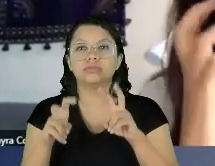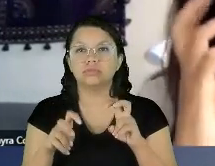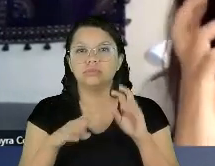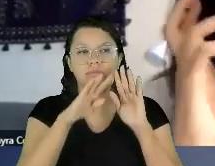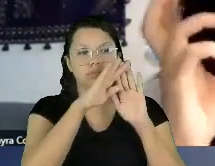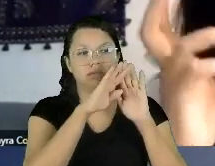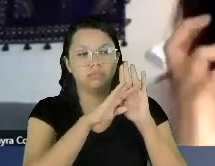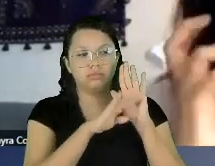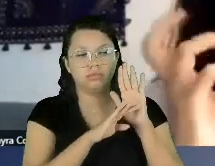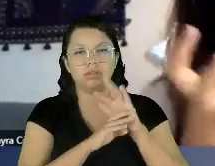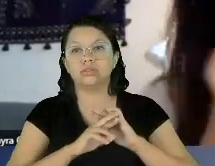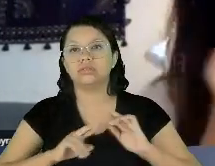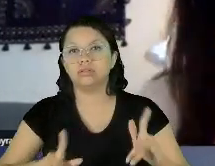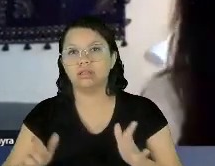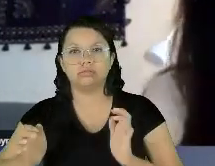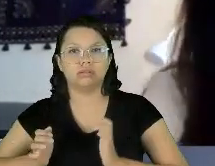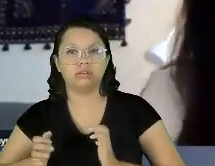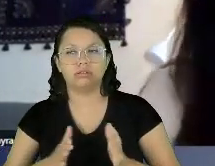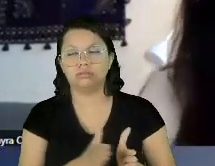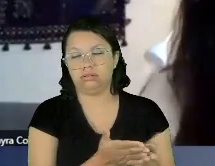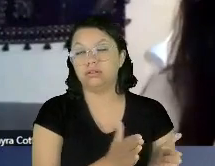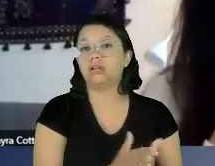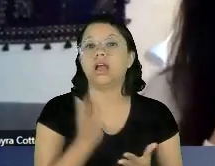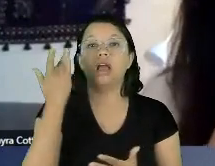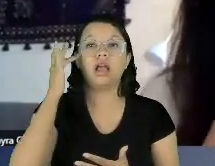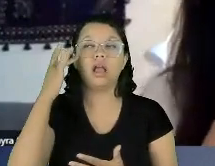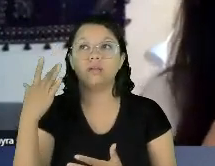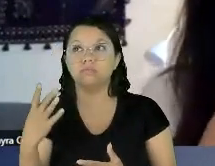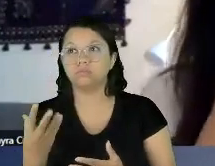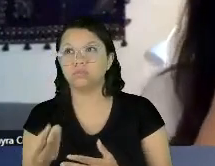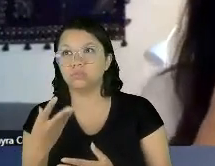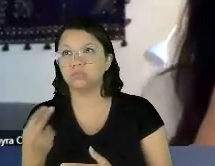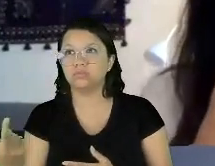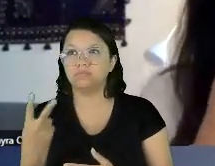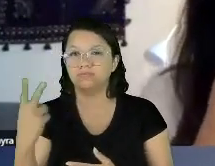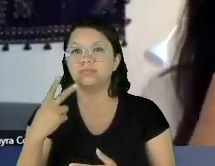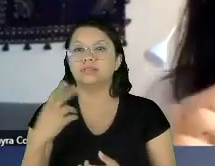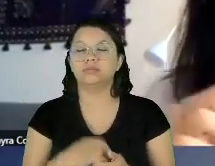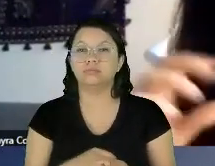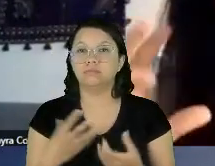ciência da questão de classe aqui. Eu acho muito